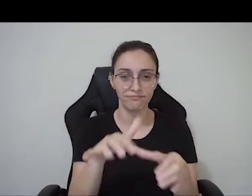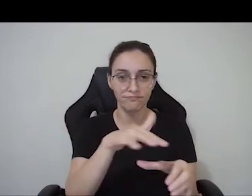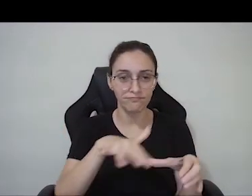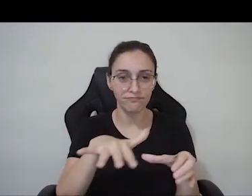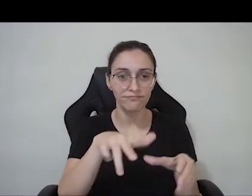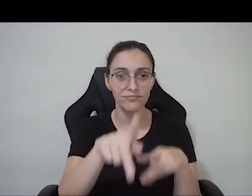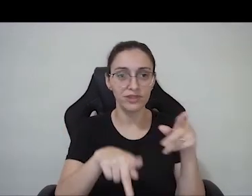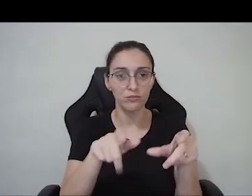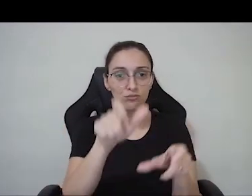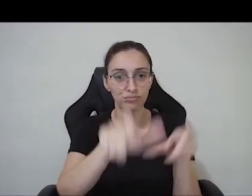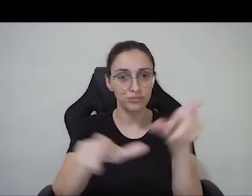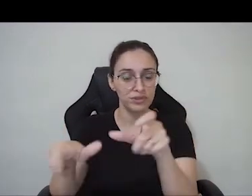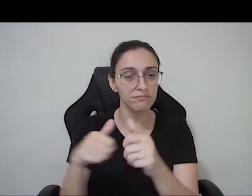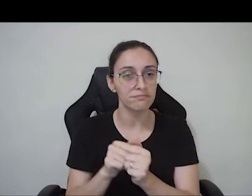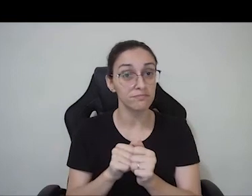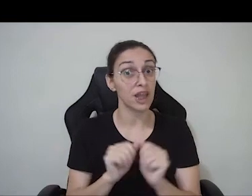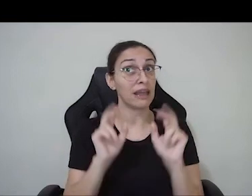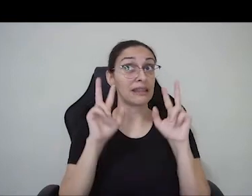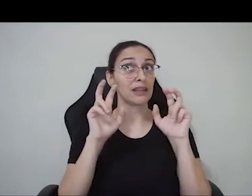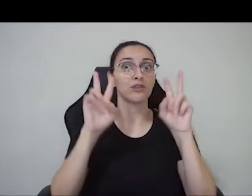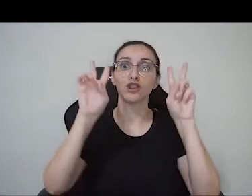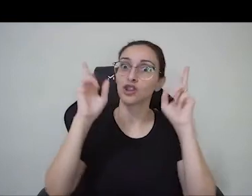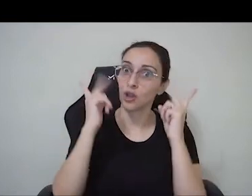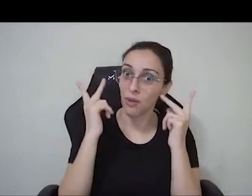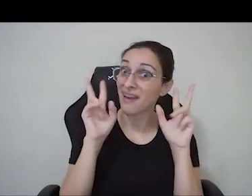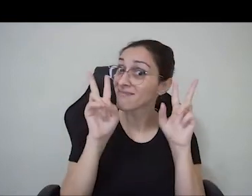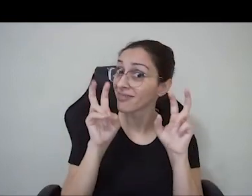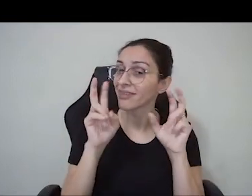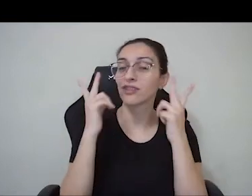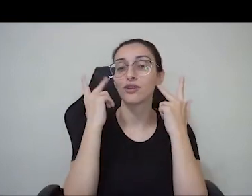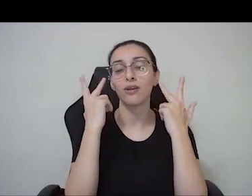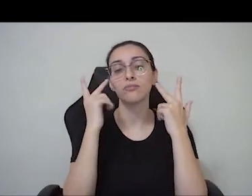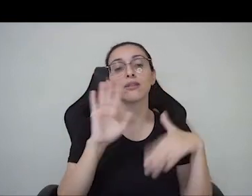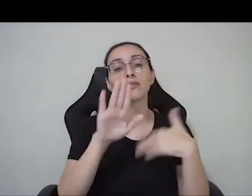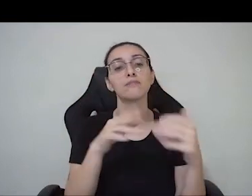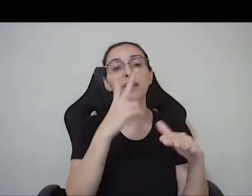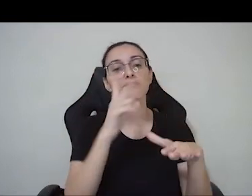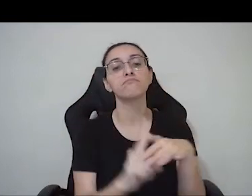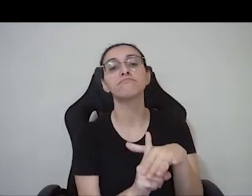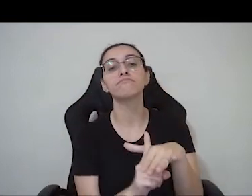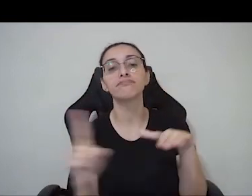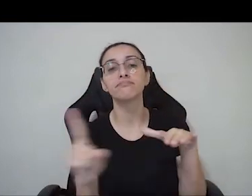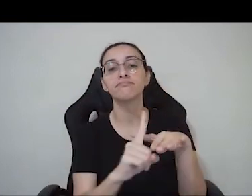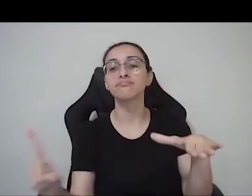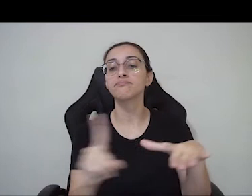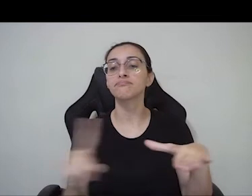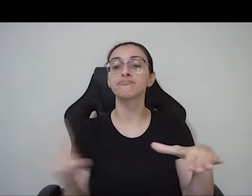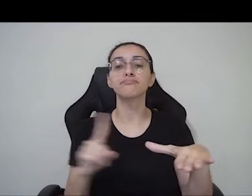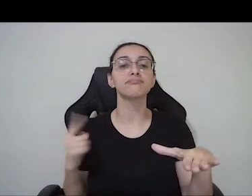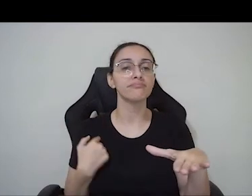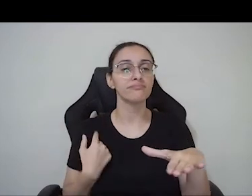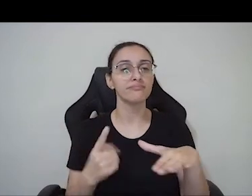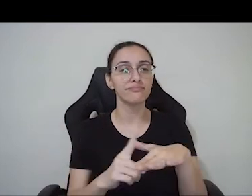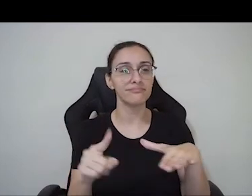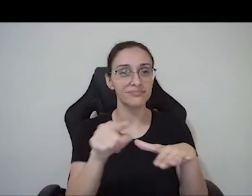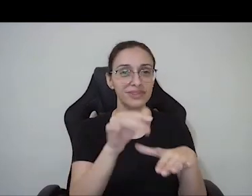pessoas, entre aspas, normais, e eu excluo todo o resto. Nesse